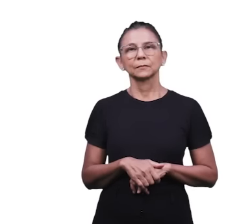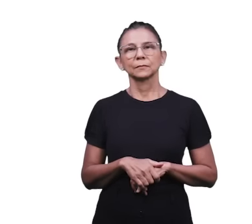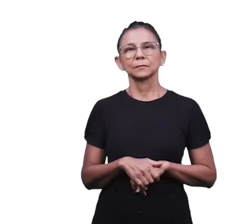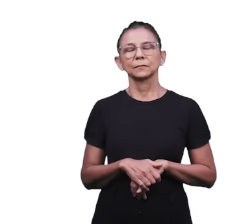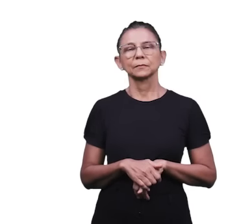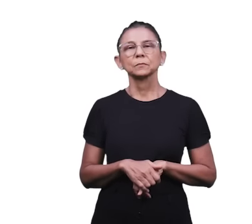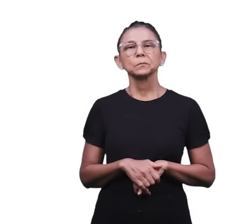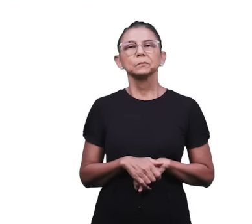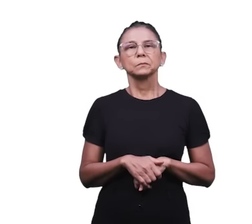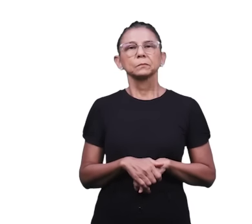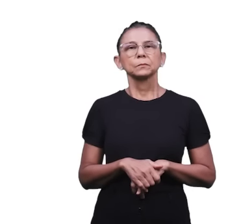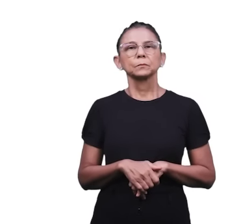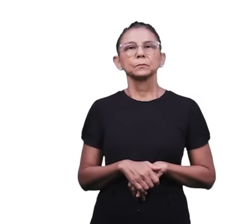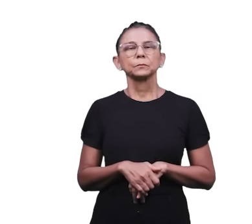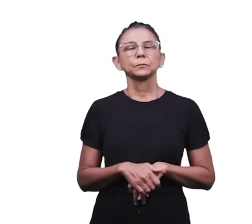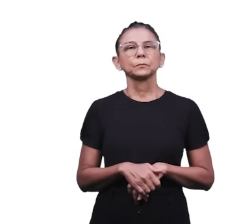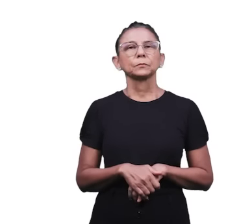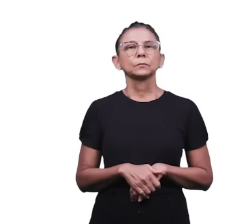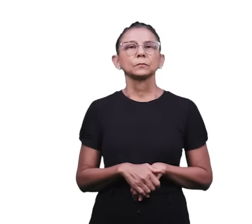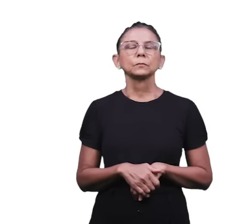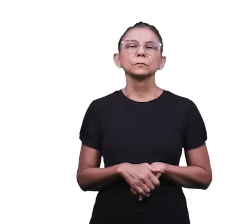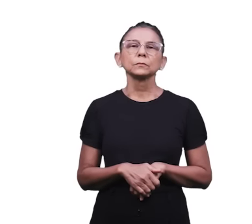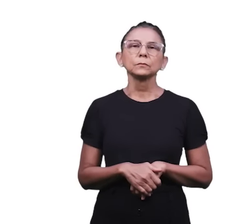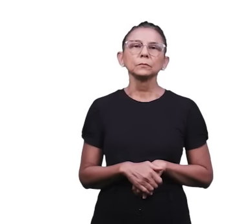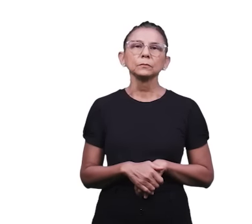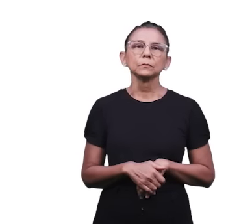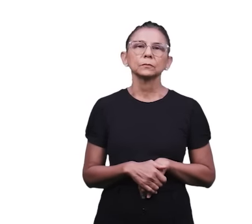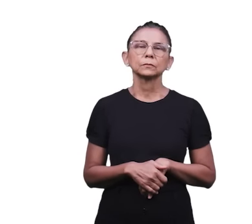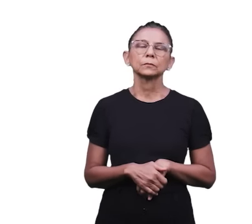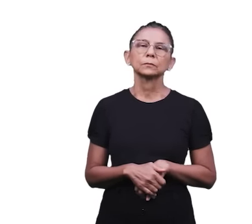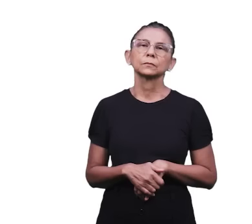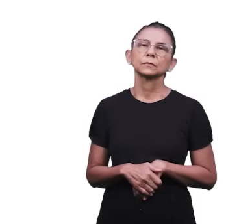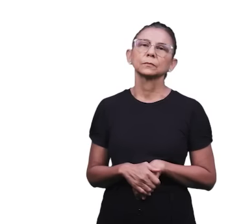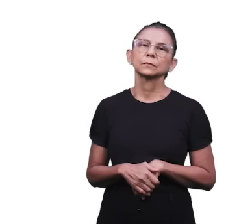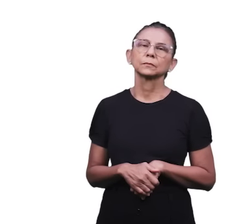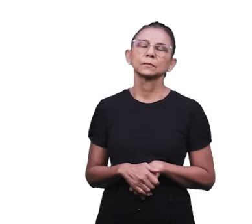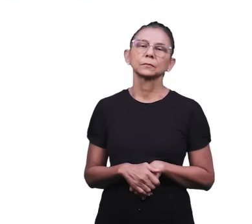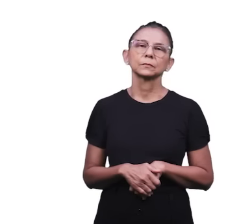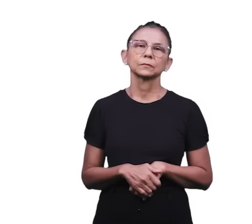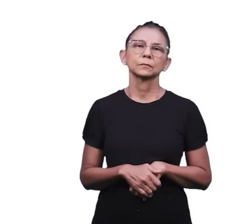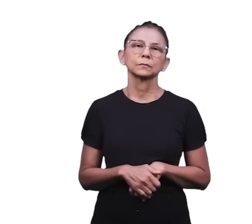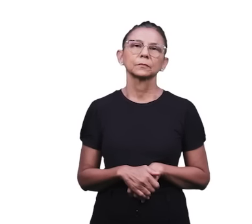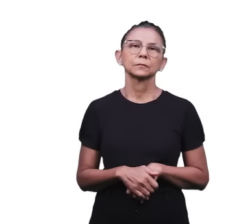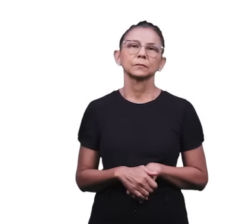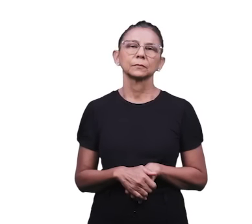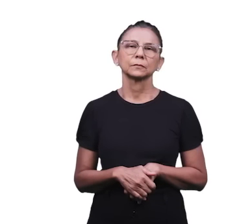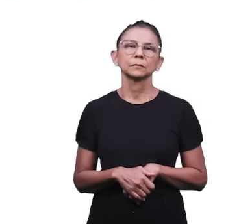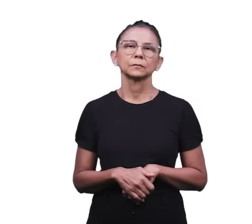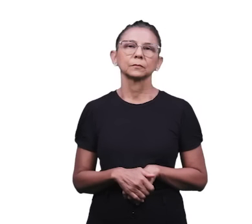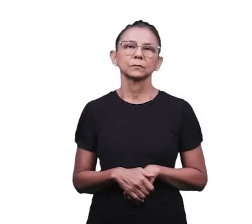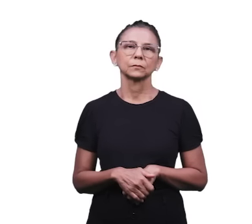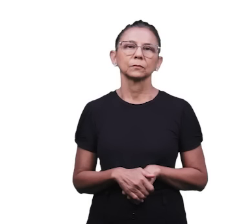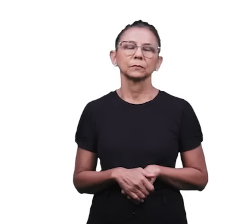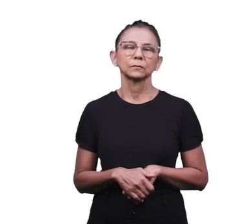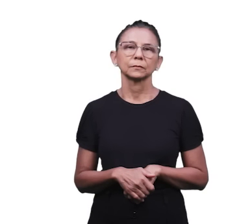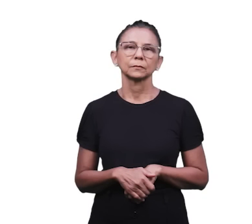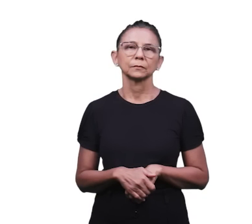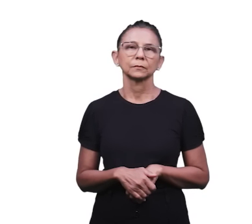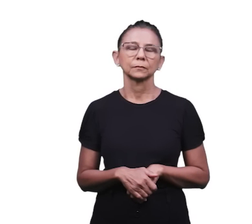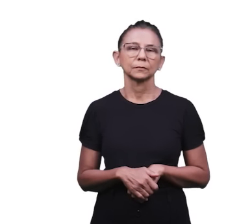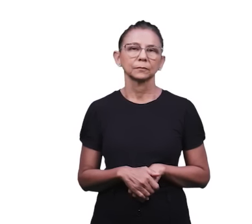se me passou sou lá sou fami refa